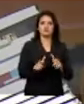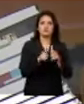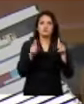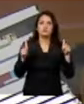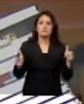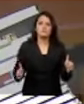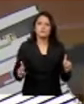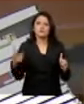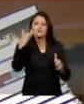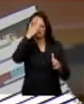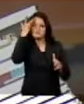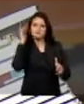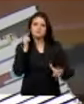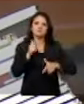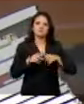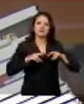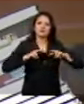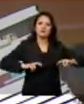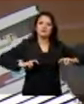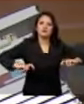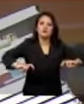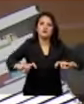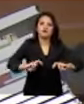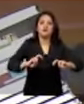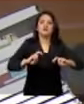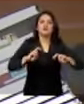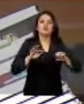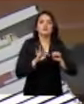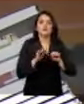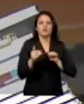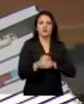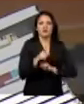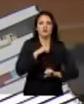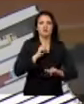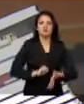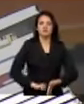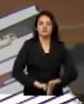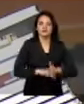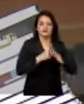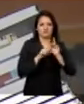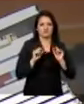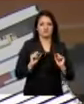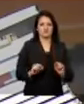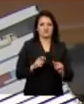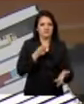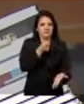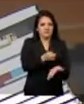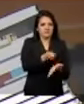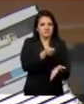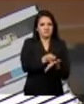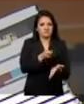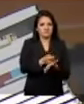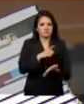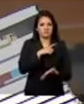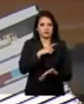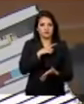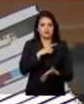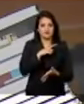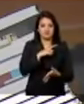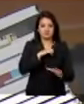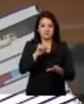Supremo no sentido de vedar-se a determinação de execução